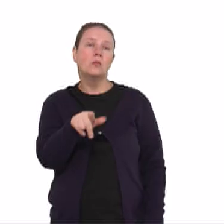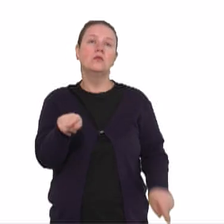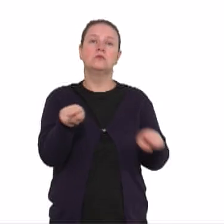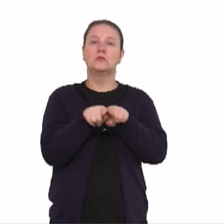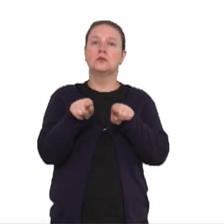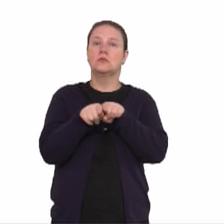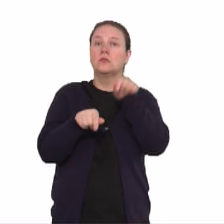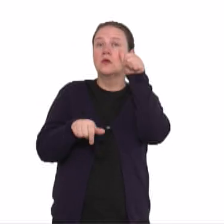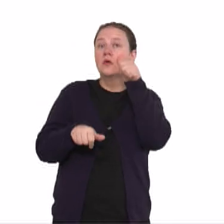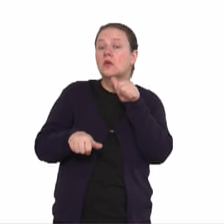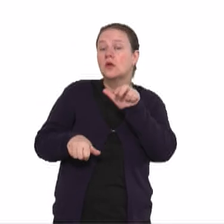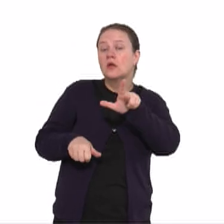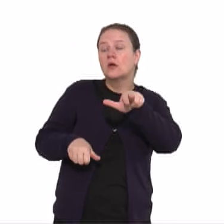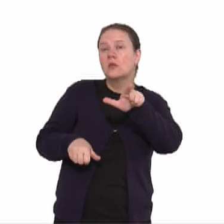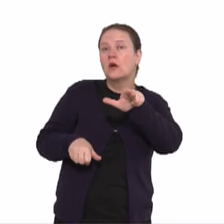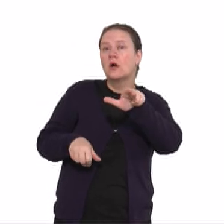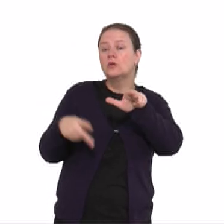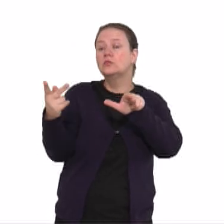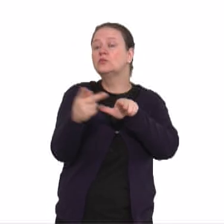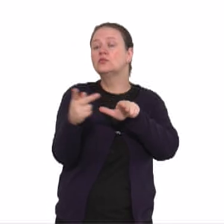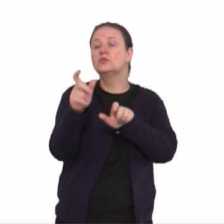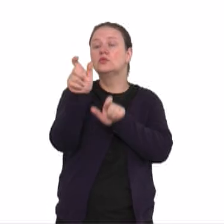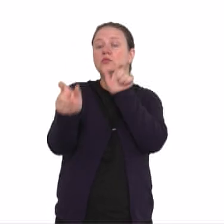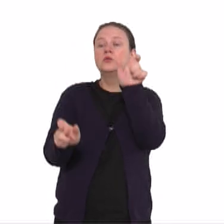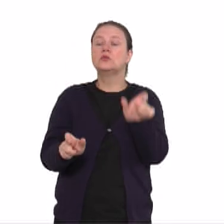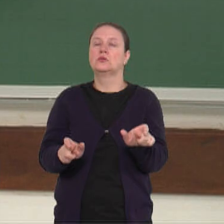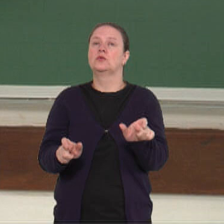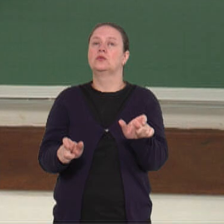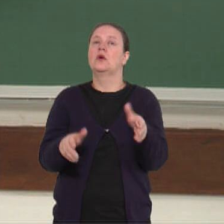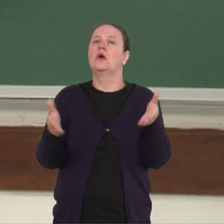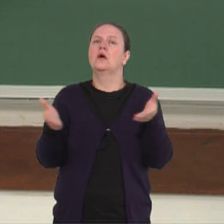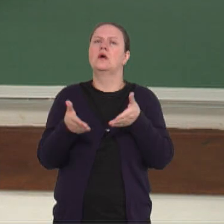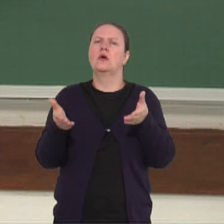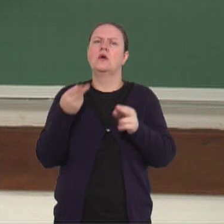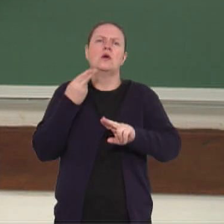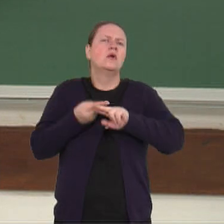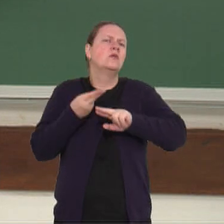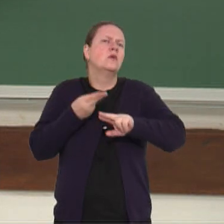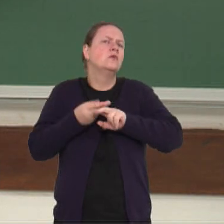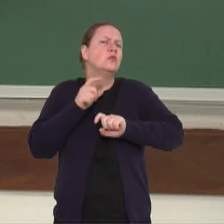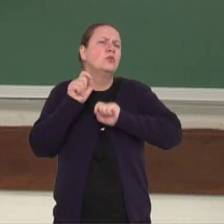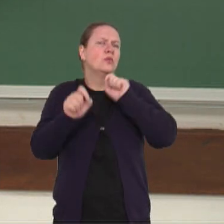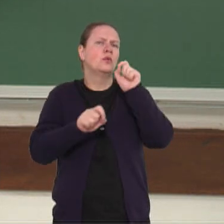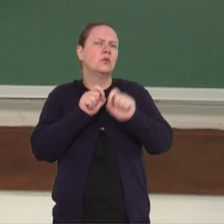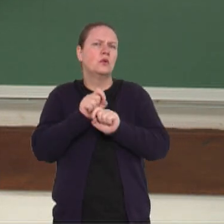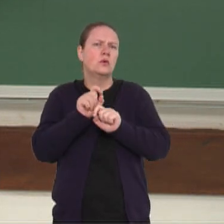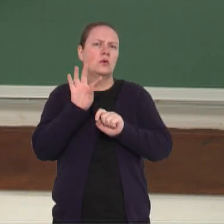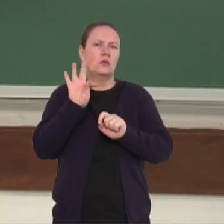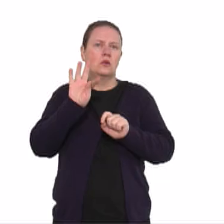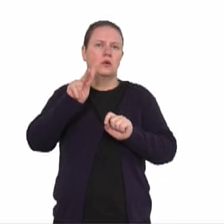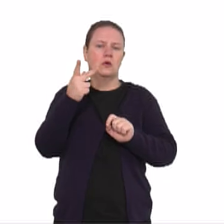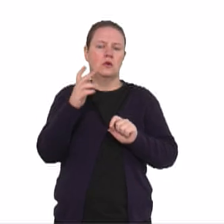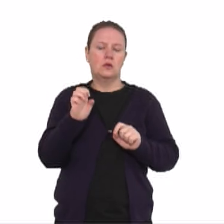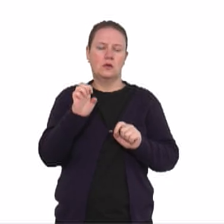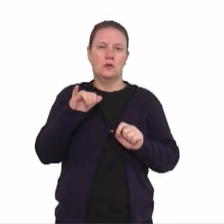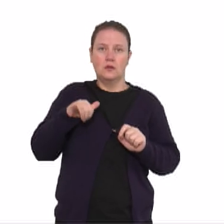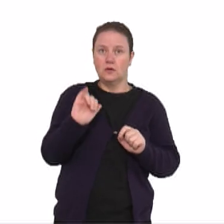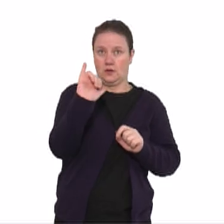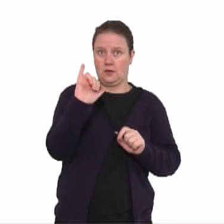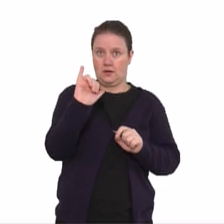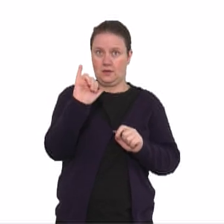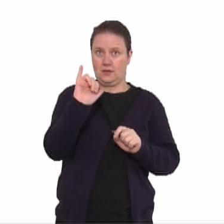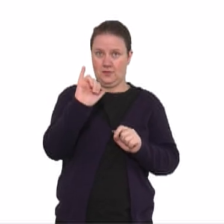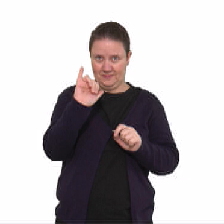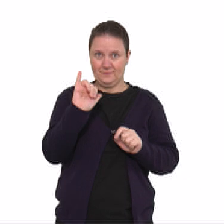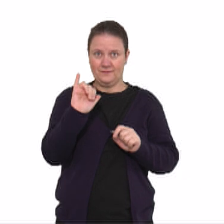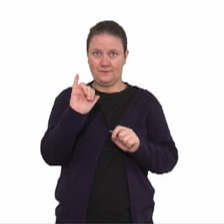são duas pessoas. Então, por qual pronome, pessoal, que eu poderia substituir? They. Playing